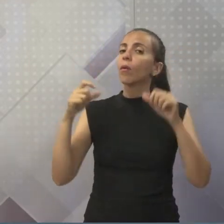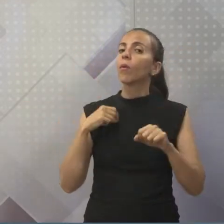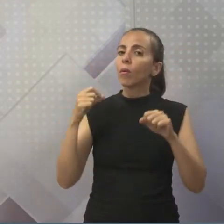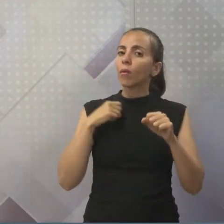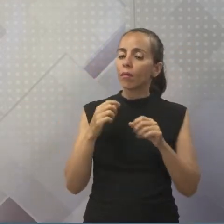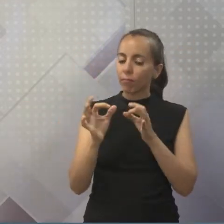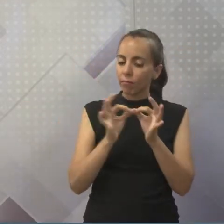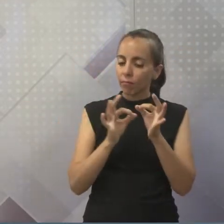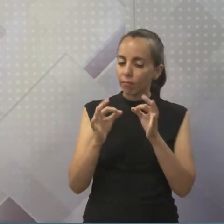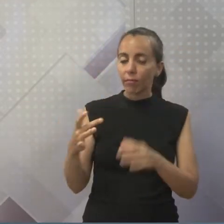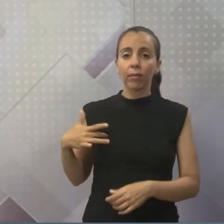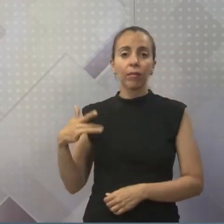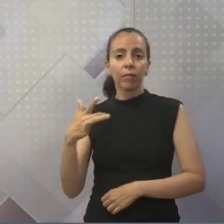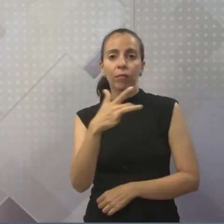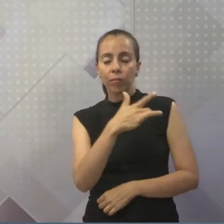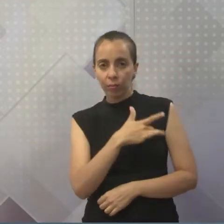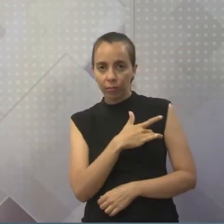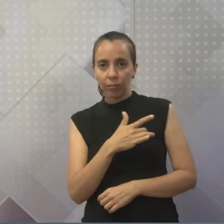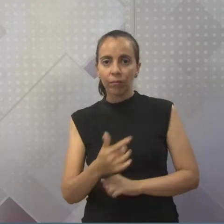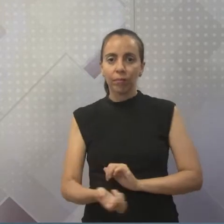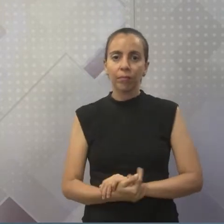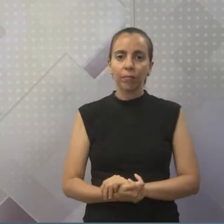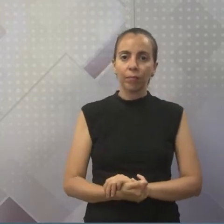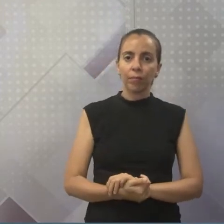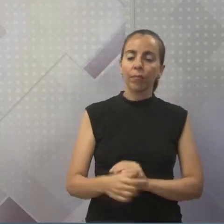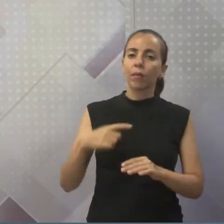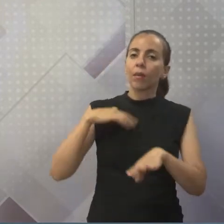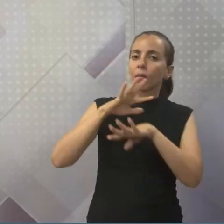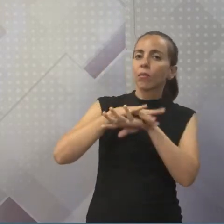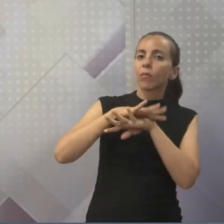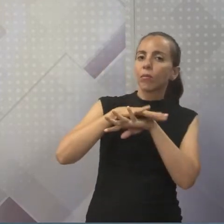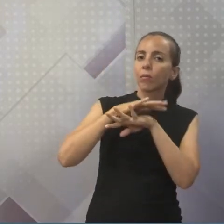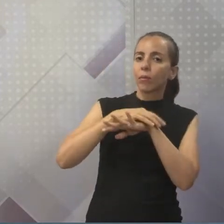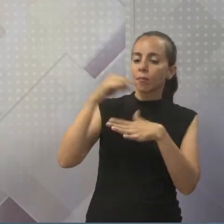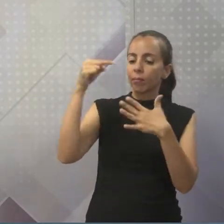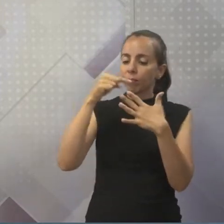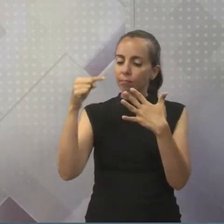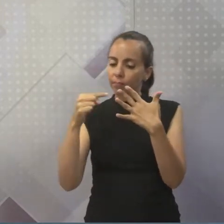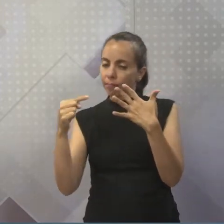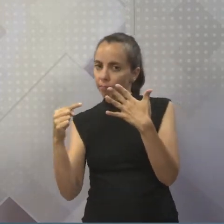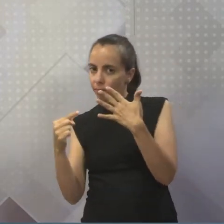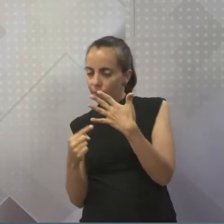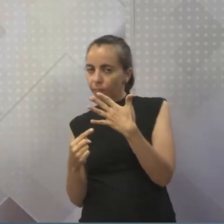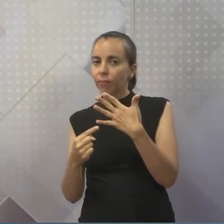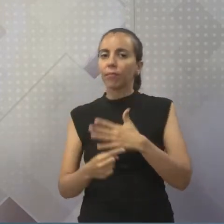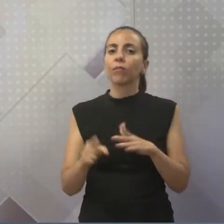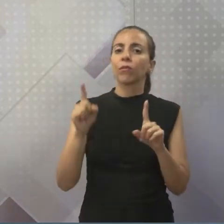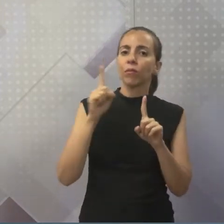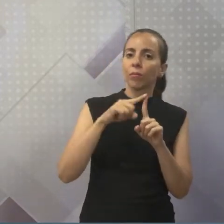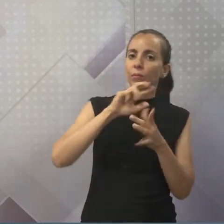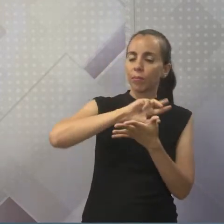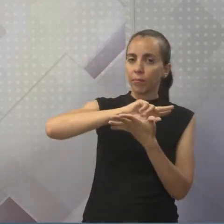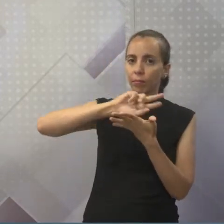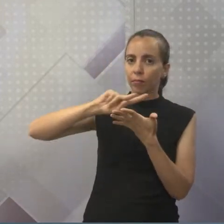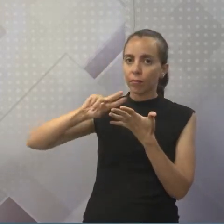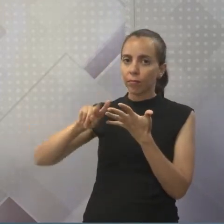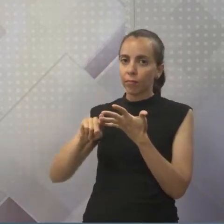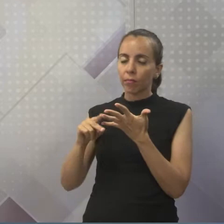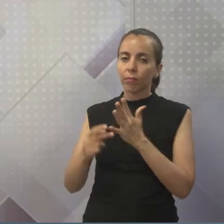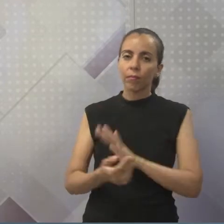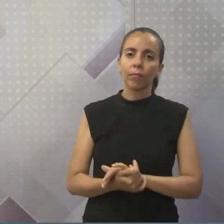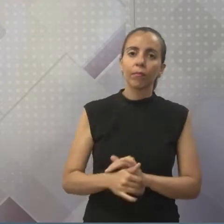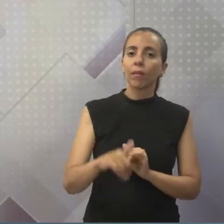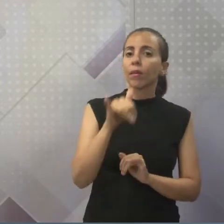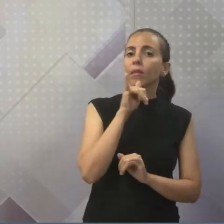de saúde, sobre algumas doenças, a classificação de algumas doenças, tá? E